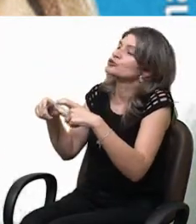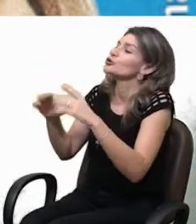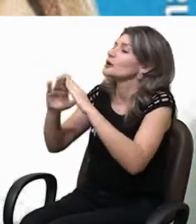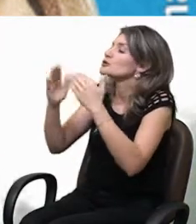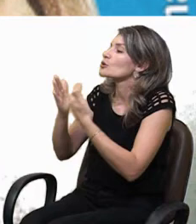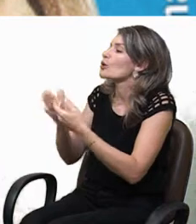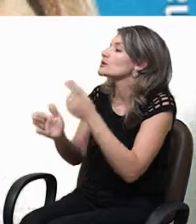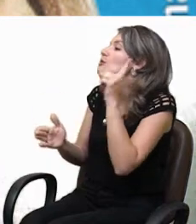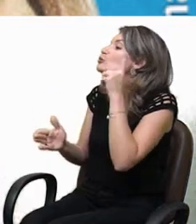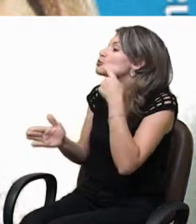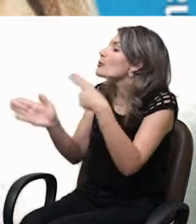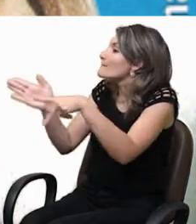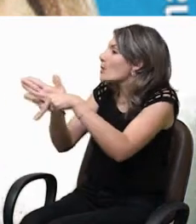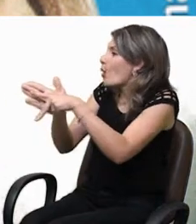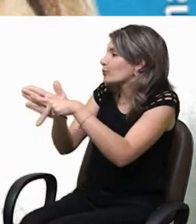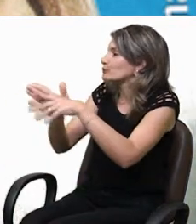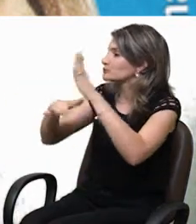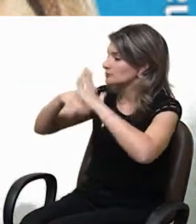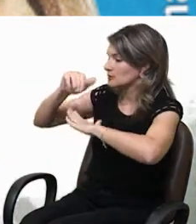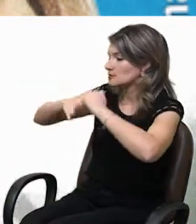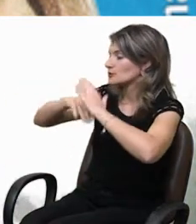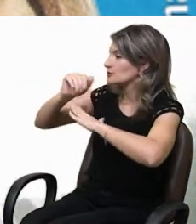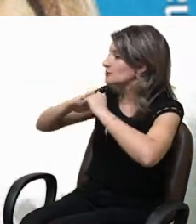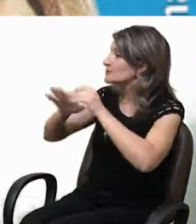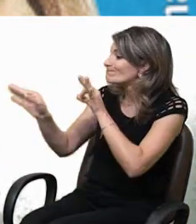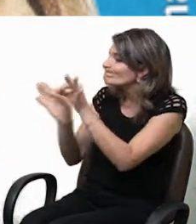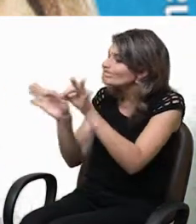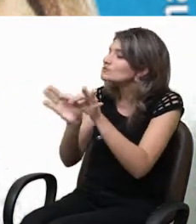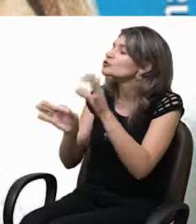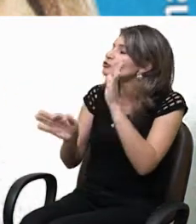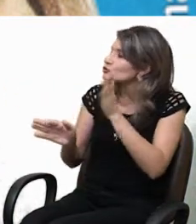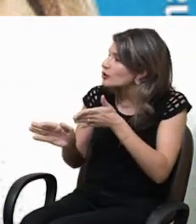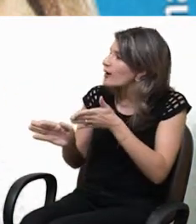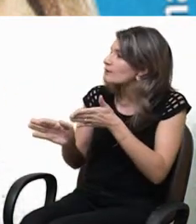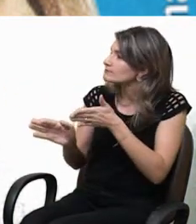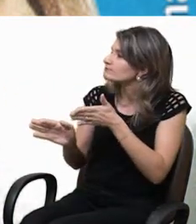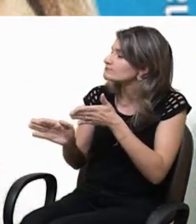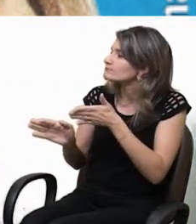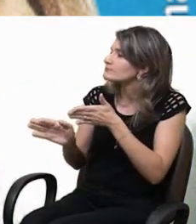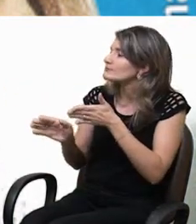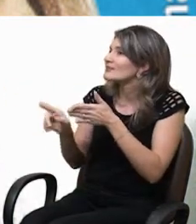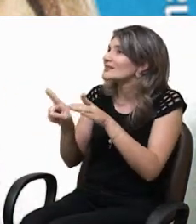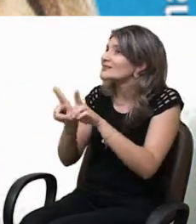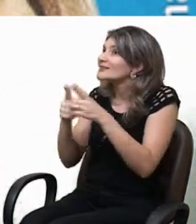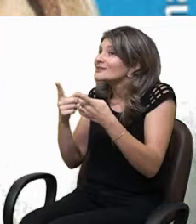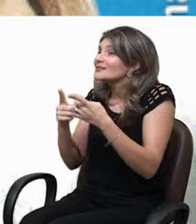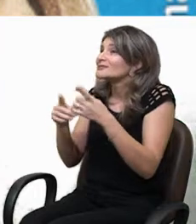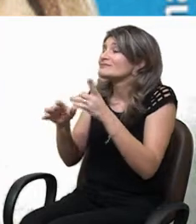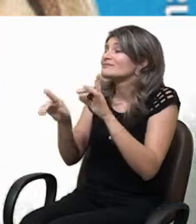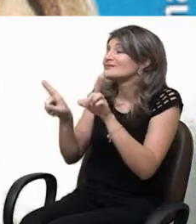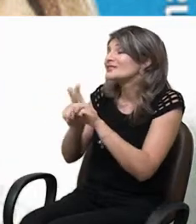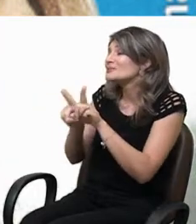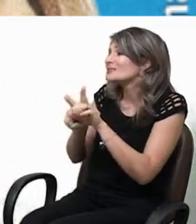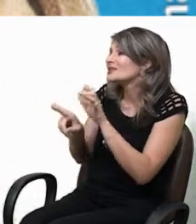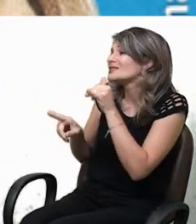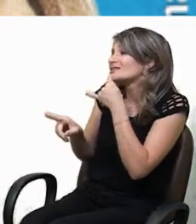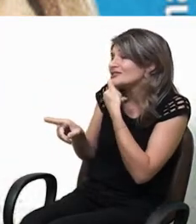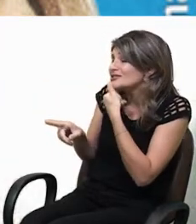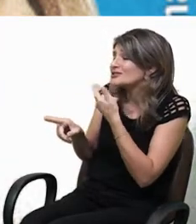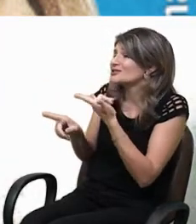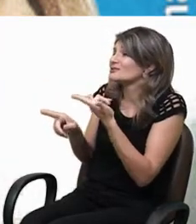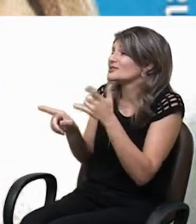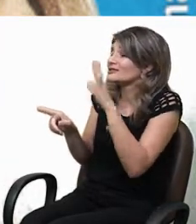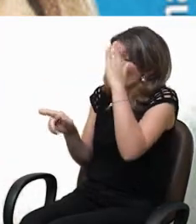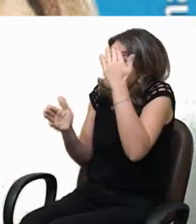é a escola bilíngue, seria a melhor opção. Porque é uma escola onde os professores são surdos, os profissionais